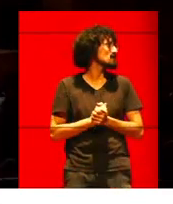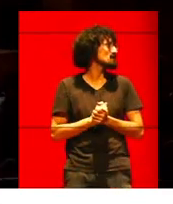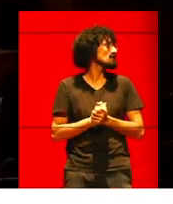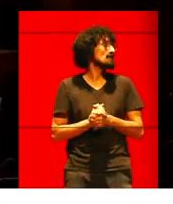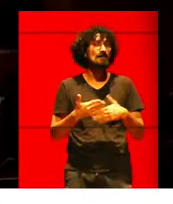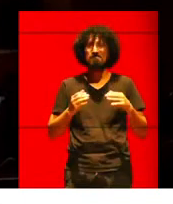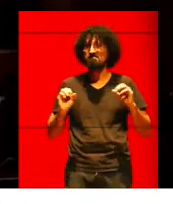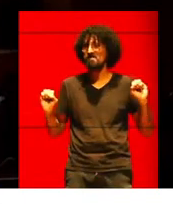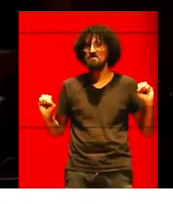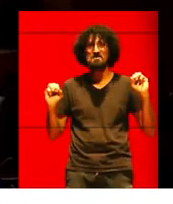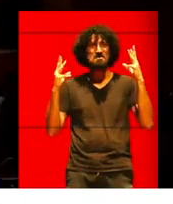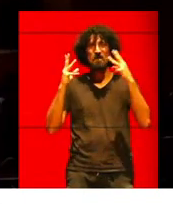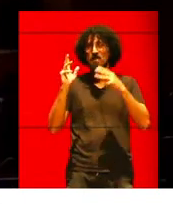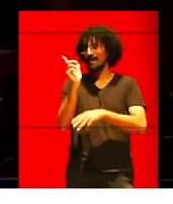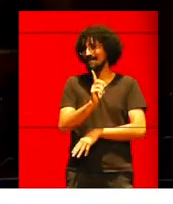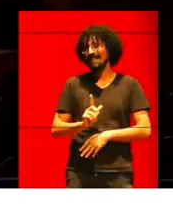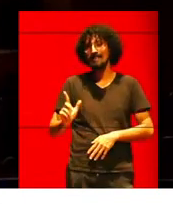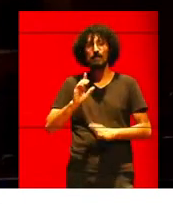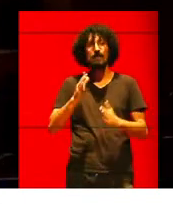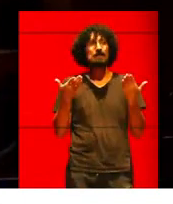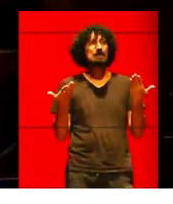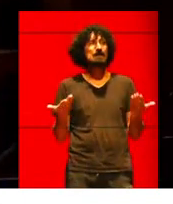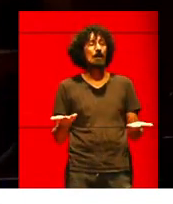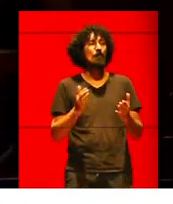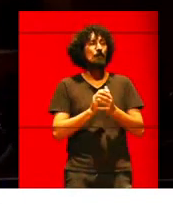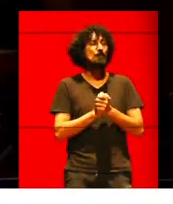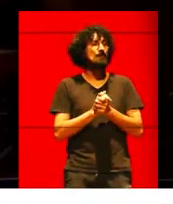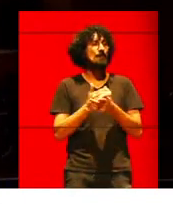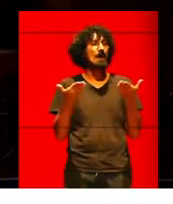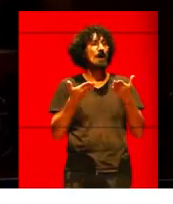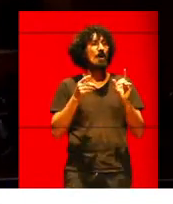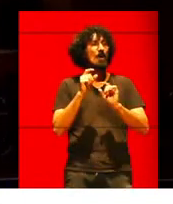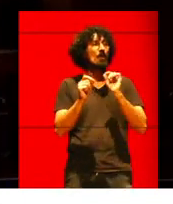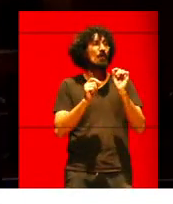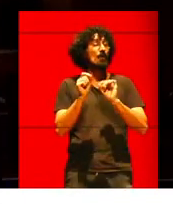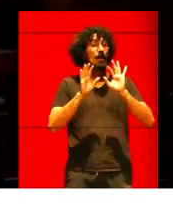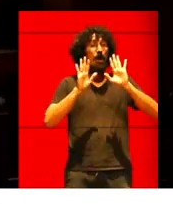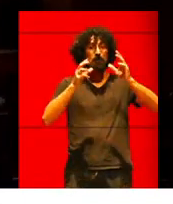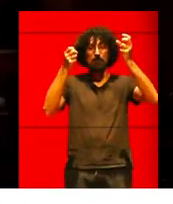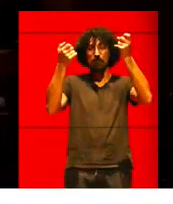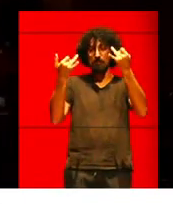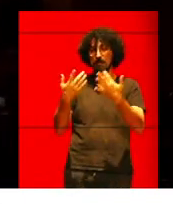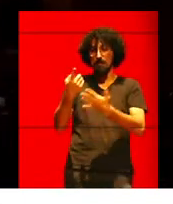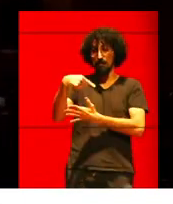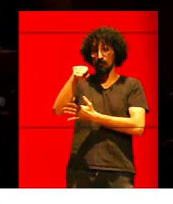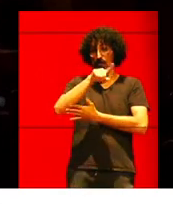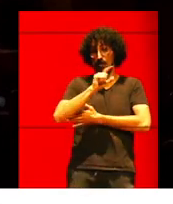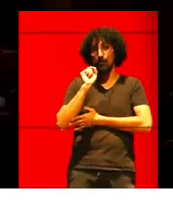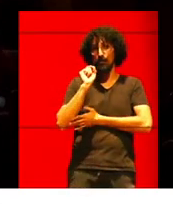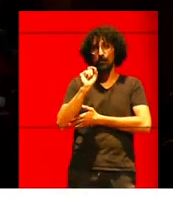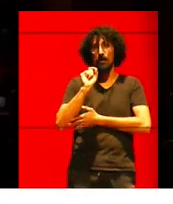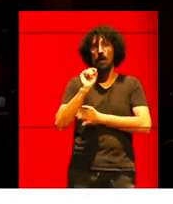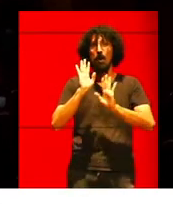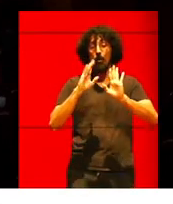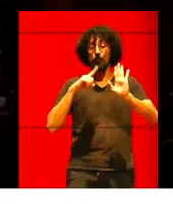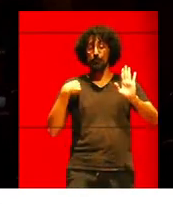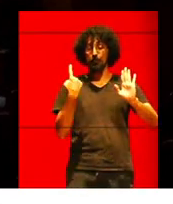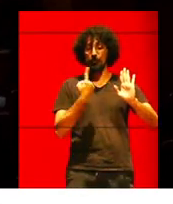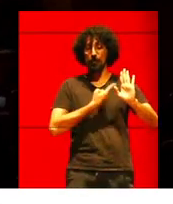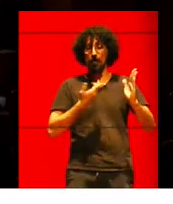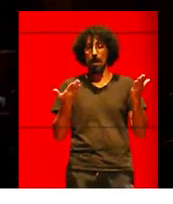Um show de literatura. Meninos, vamos agora para as coordenadas, tá? Nós